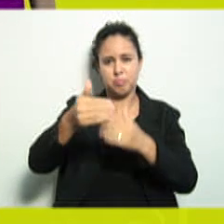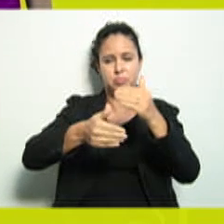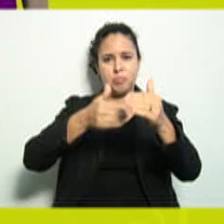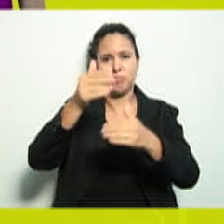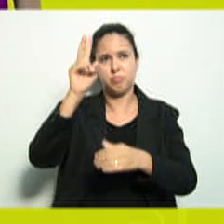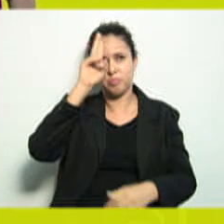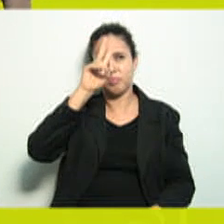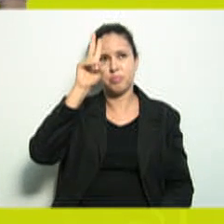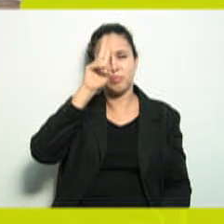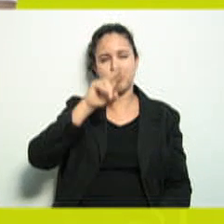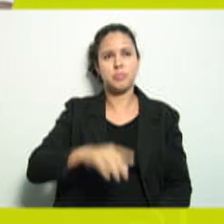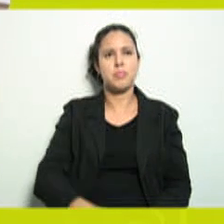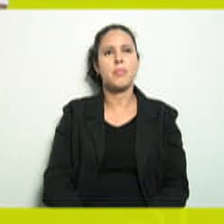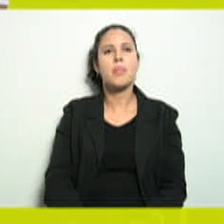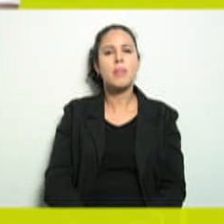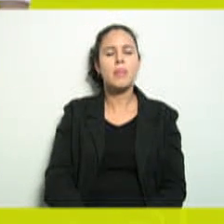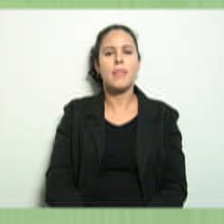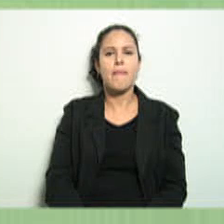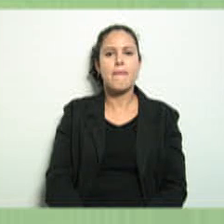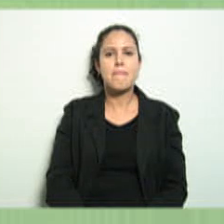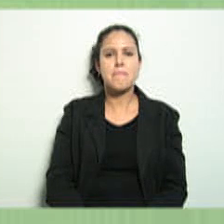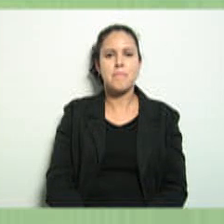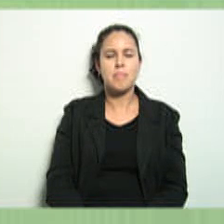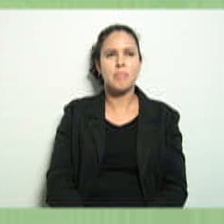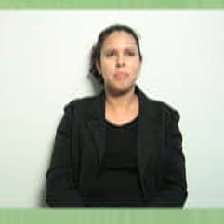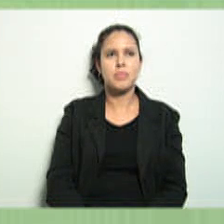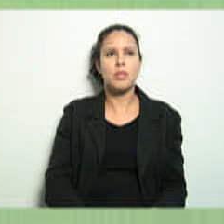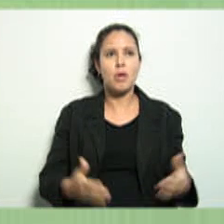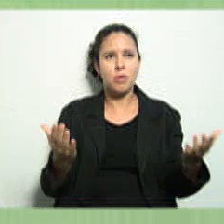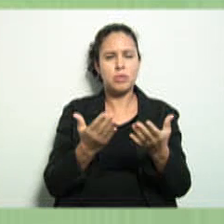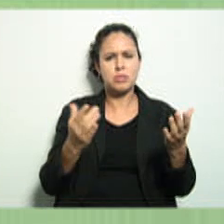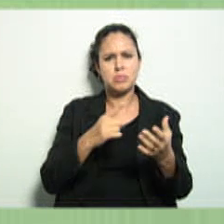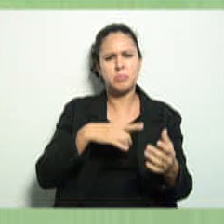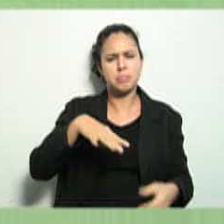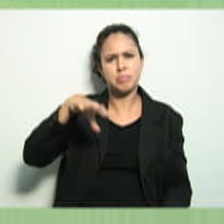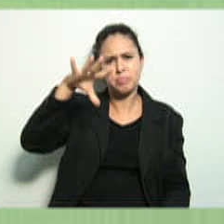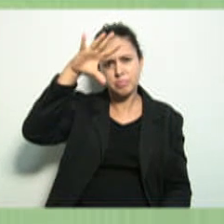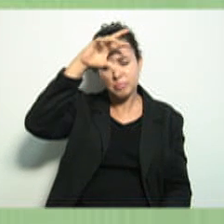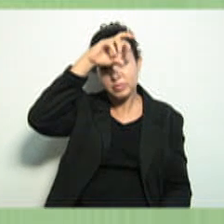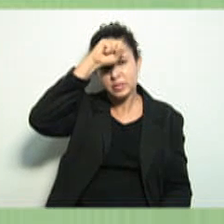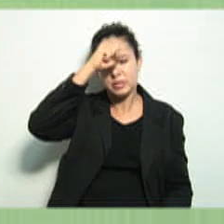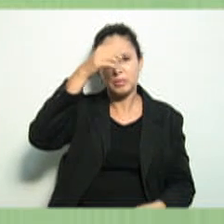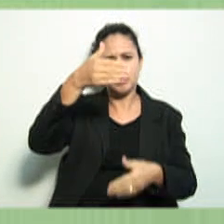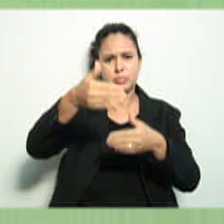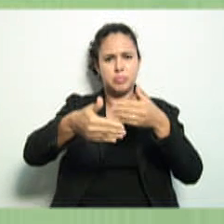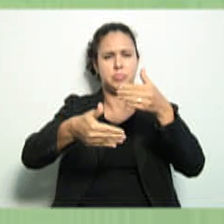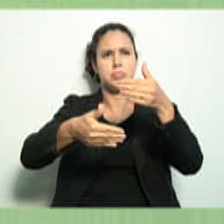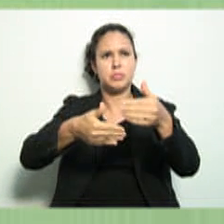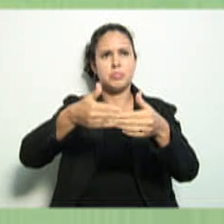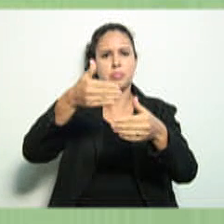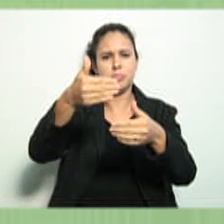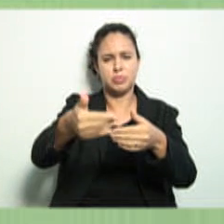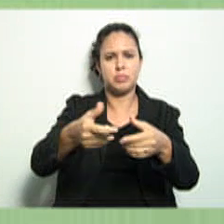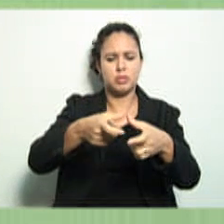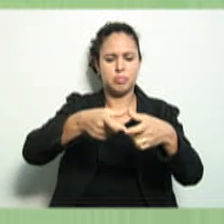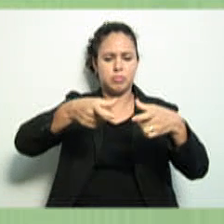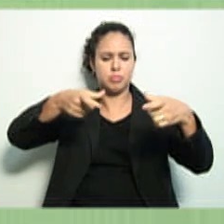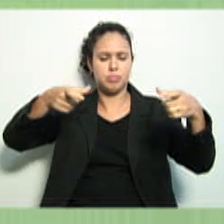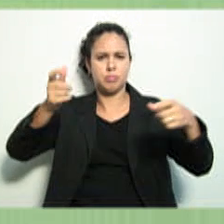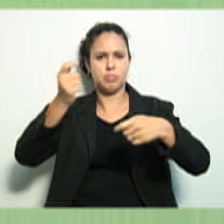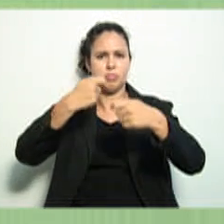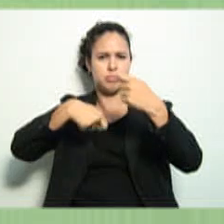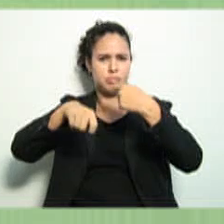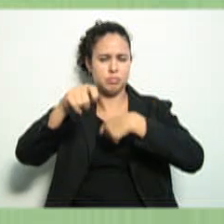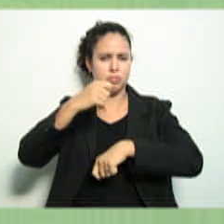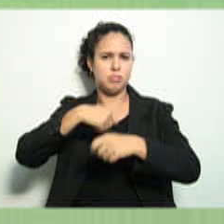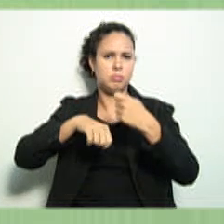Vamos relembrar? Nas aulas de hoje, você pode conhecer o processo de formação econômica de Rondônia, entender